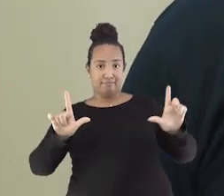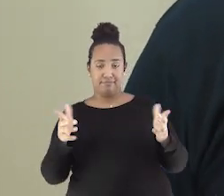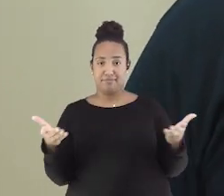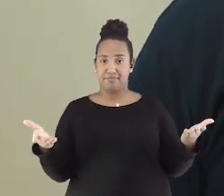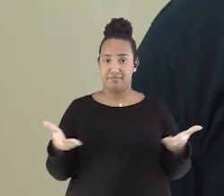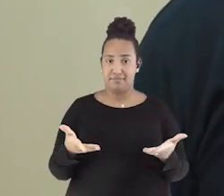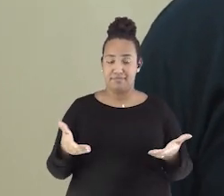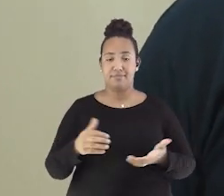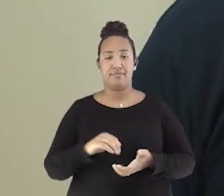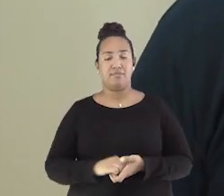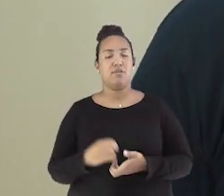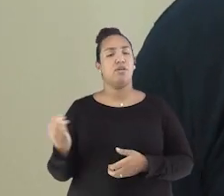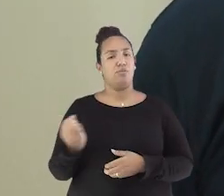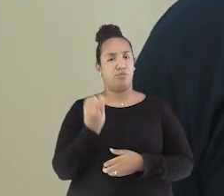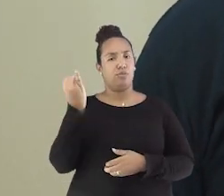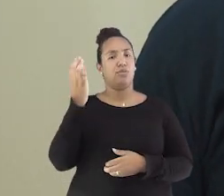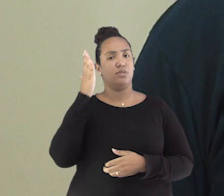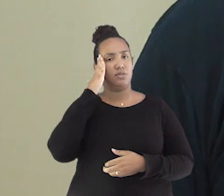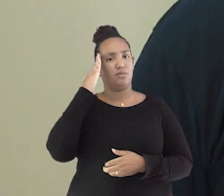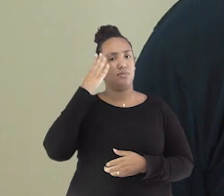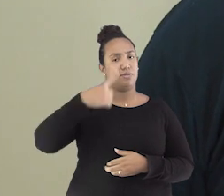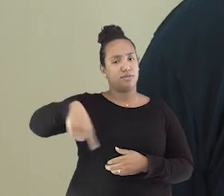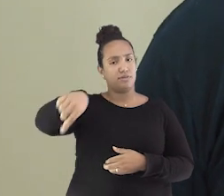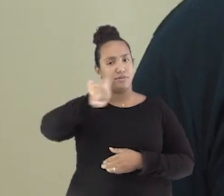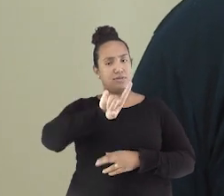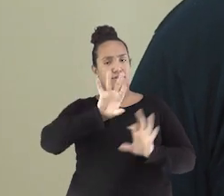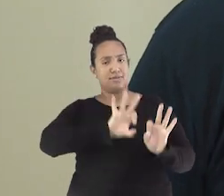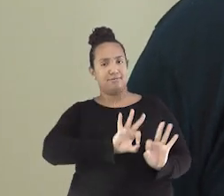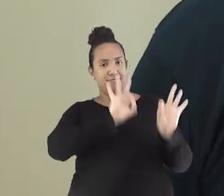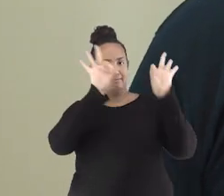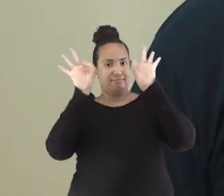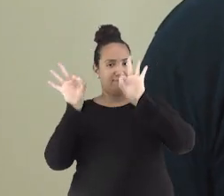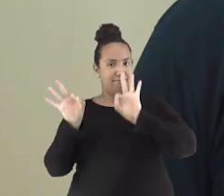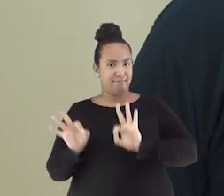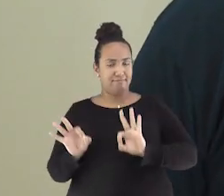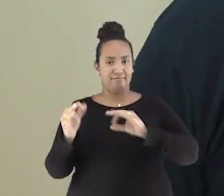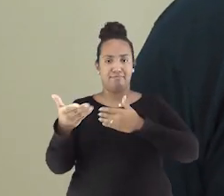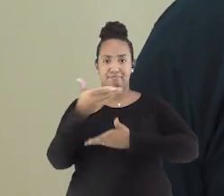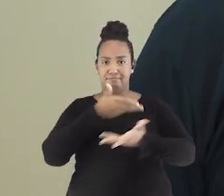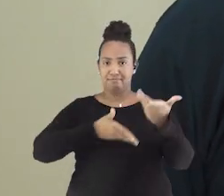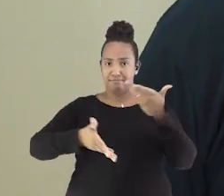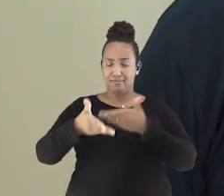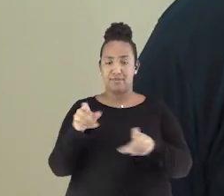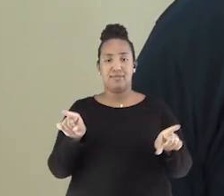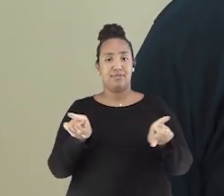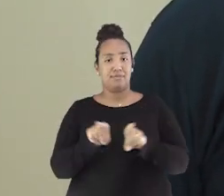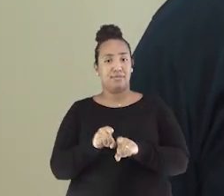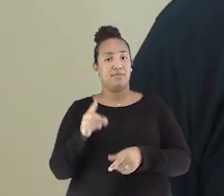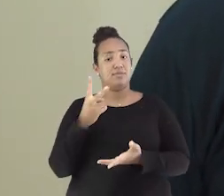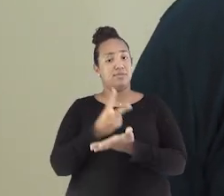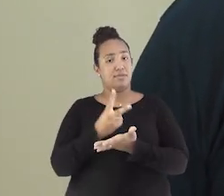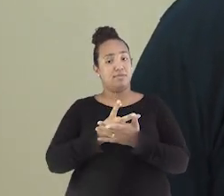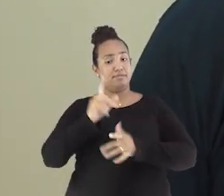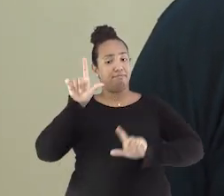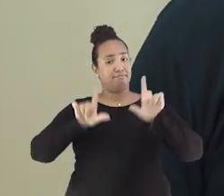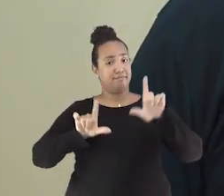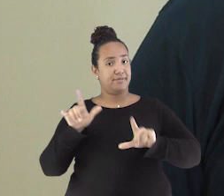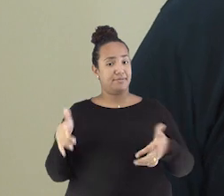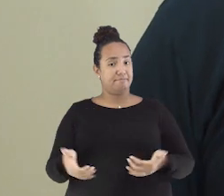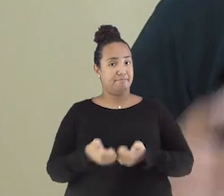nossa tela. É muito importante para a gente saber quantos de vocês estão nos assistindo e para a gente melhorar cada vez mais nosso